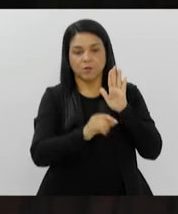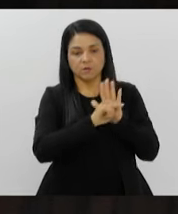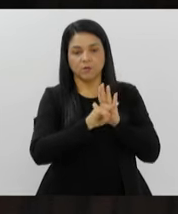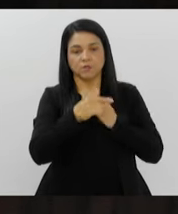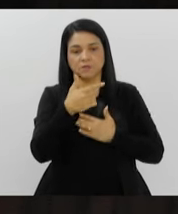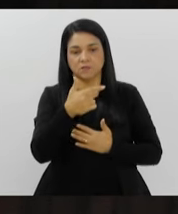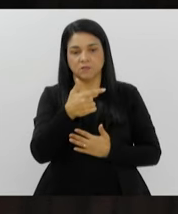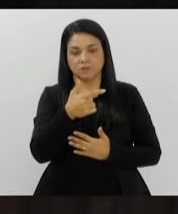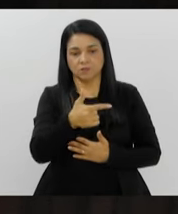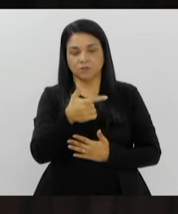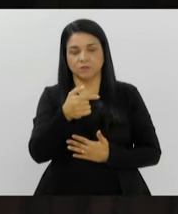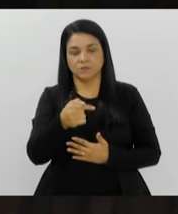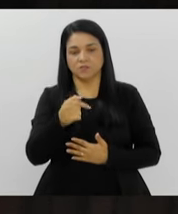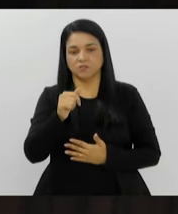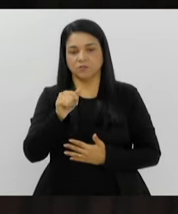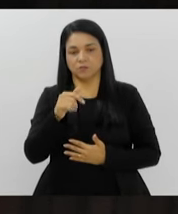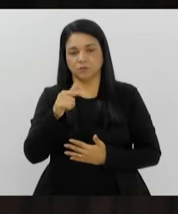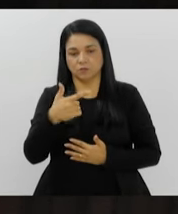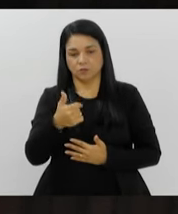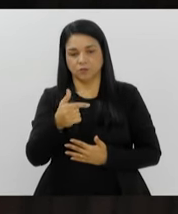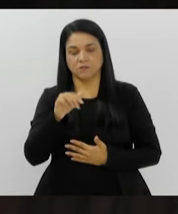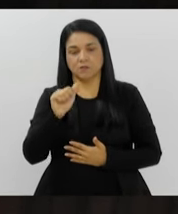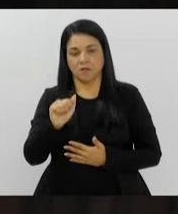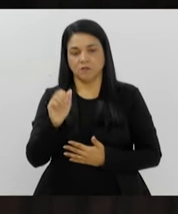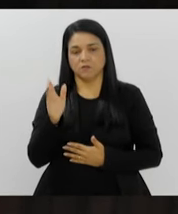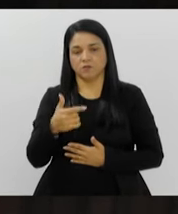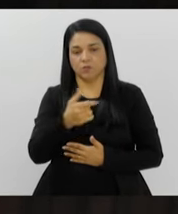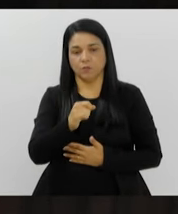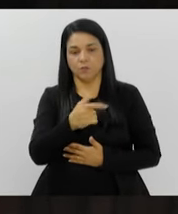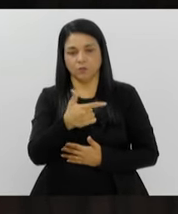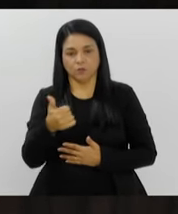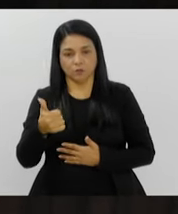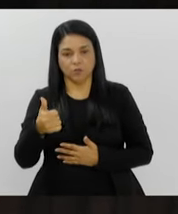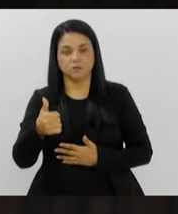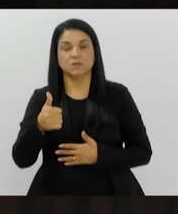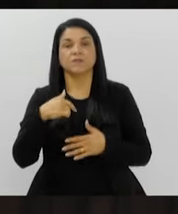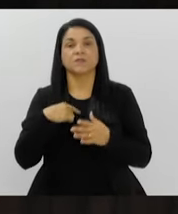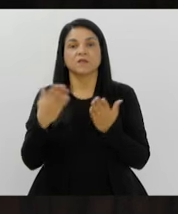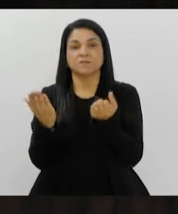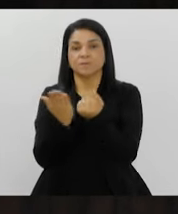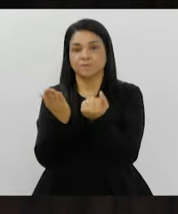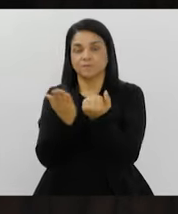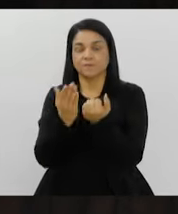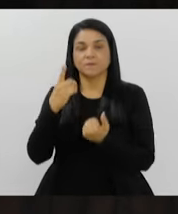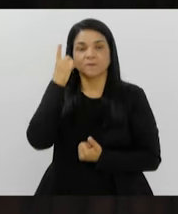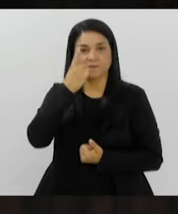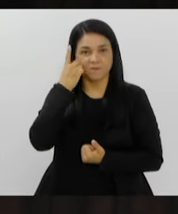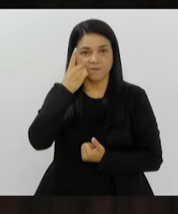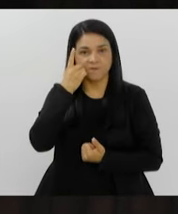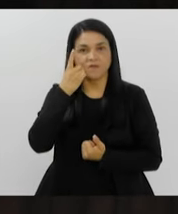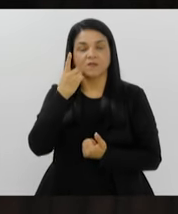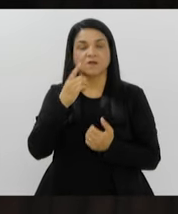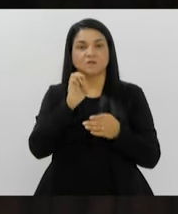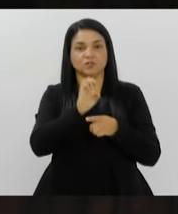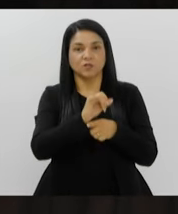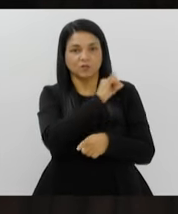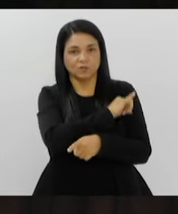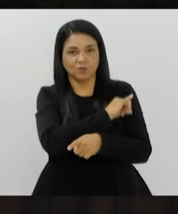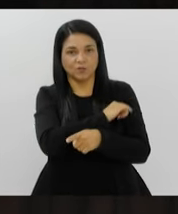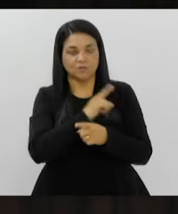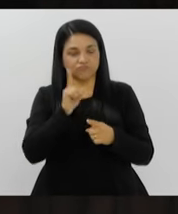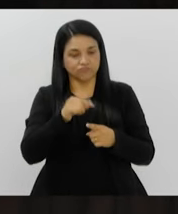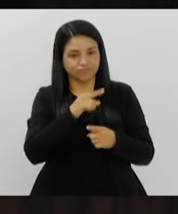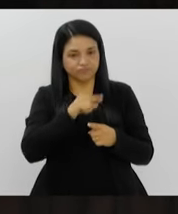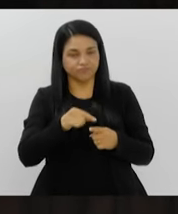1272-A de 2012, de autoria do deputado Samuel Malafaia, que veda o Estado do Rio de Janeiro conceder incentivos